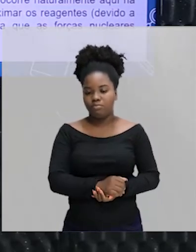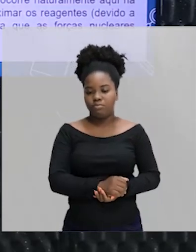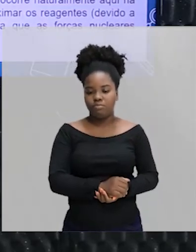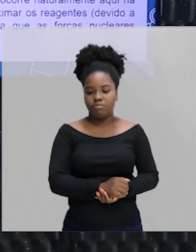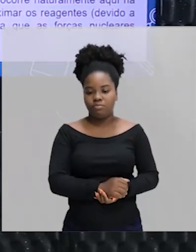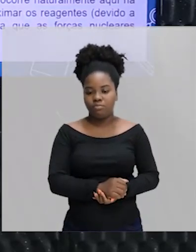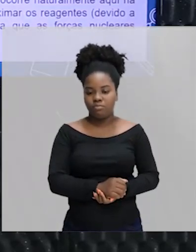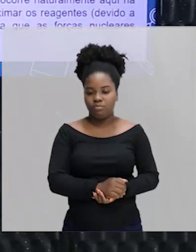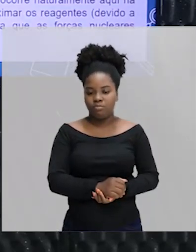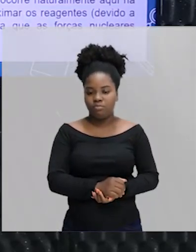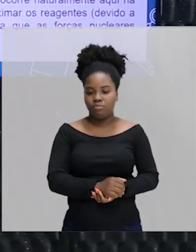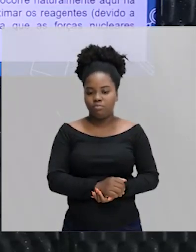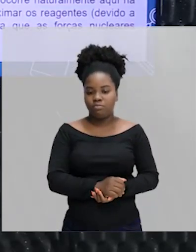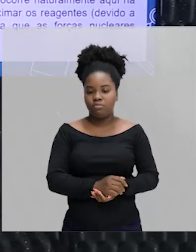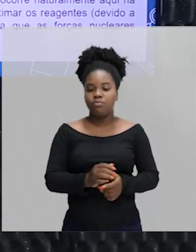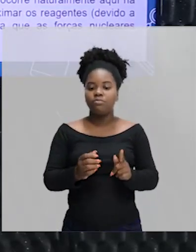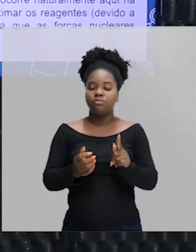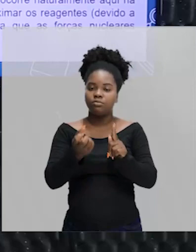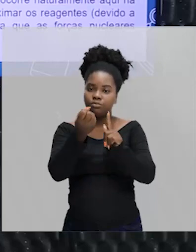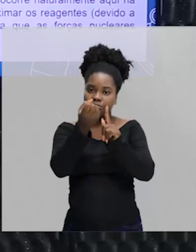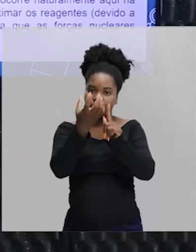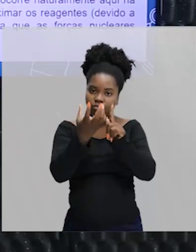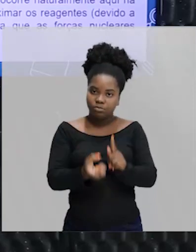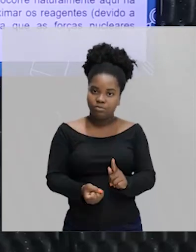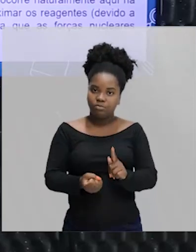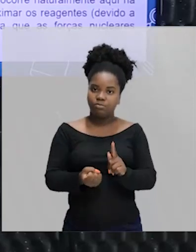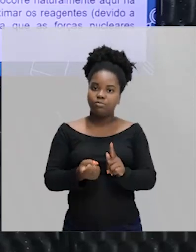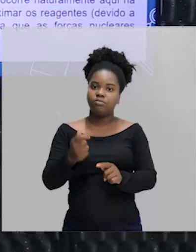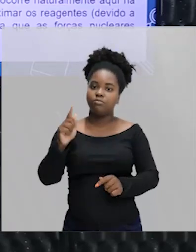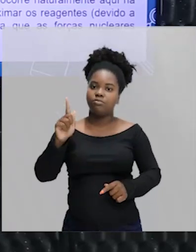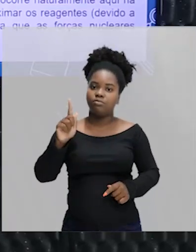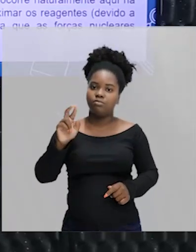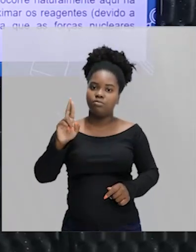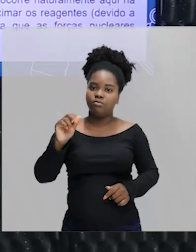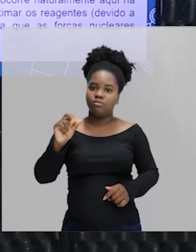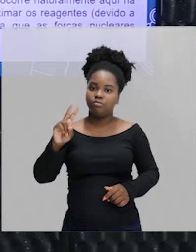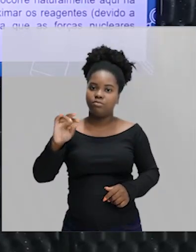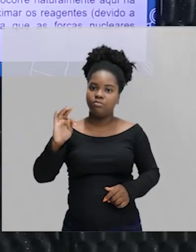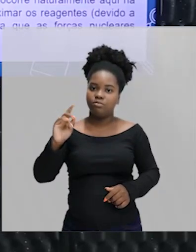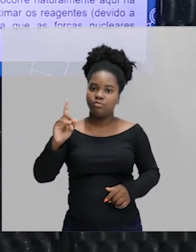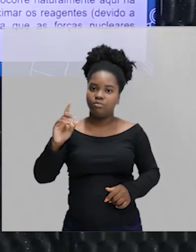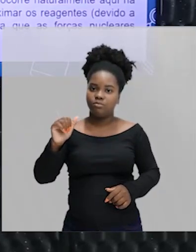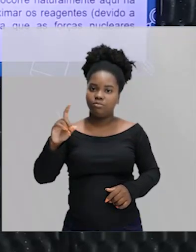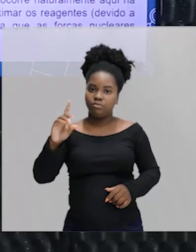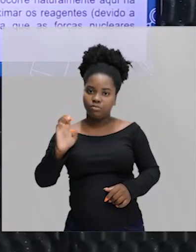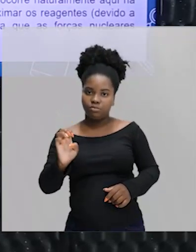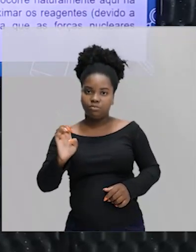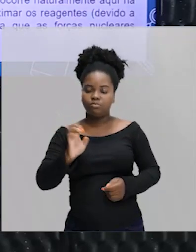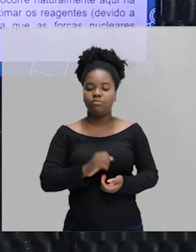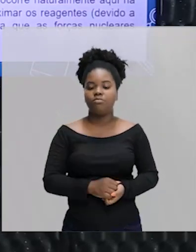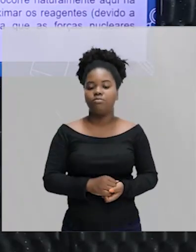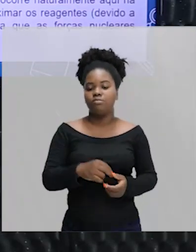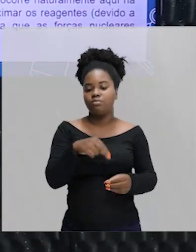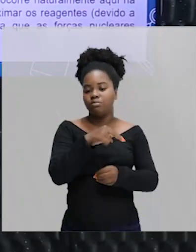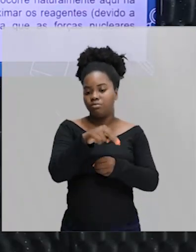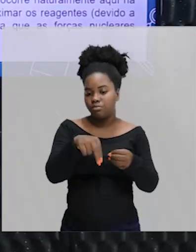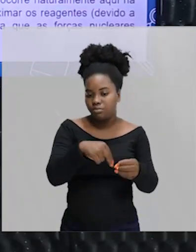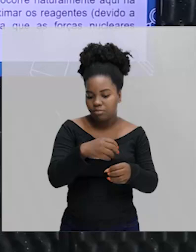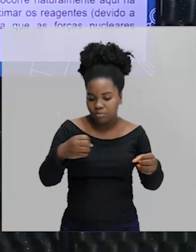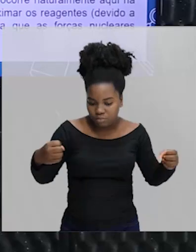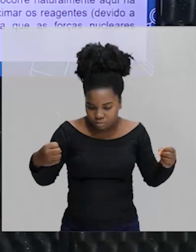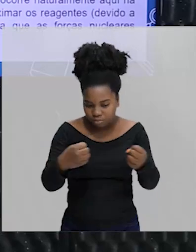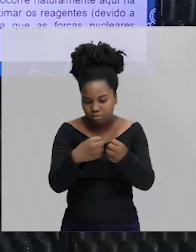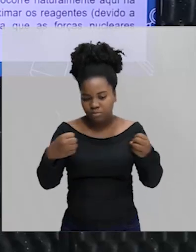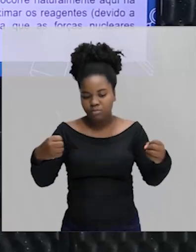grande atuação da força gravitacional, que comprime esses núcleos. Tá certo? Então os núcleos eles são comprimidos por uma